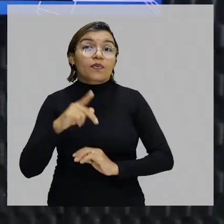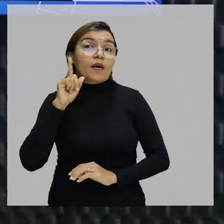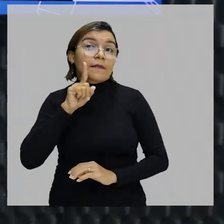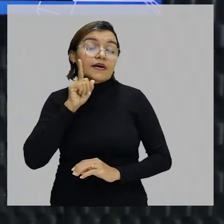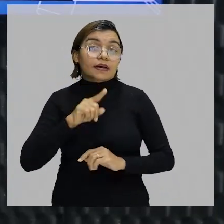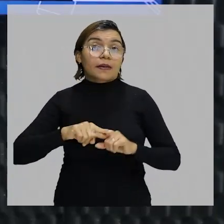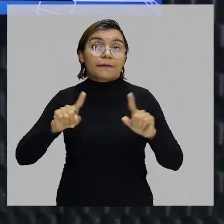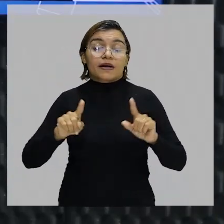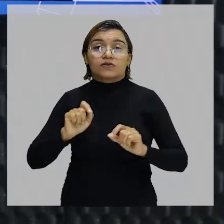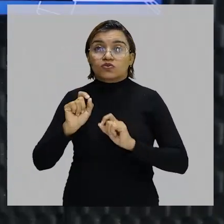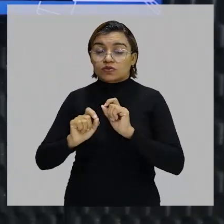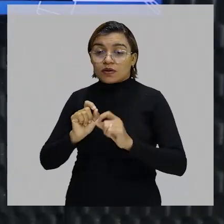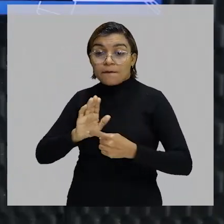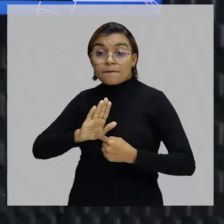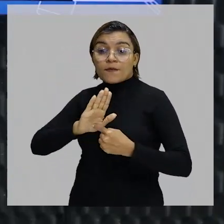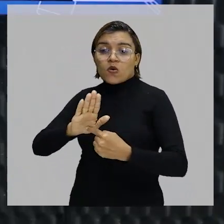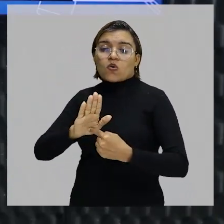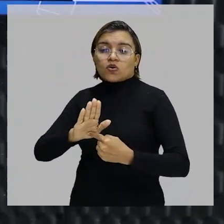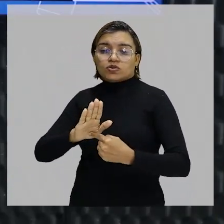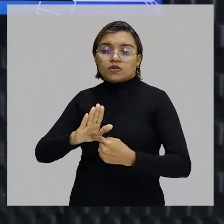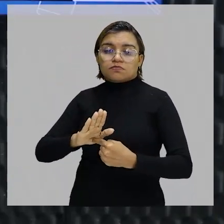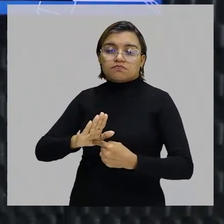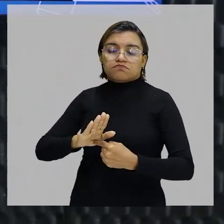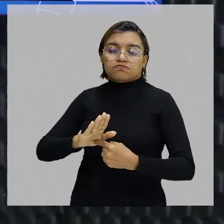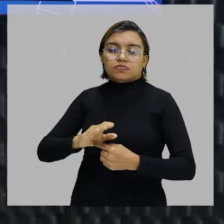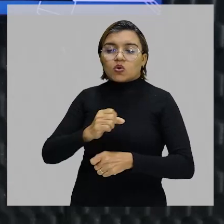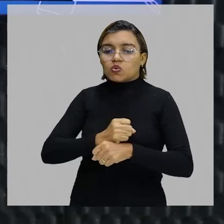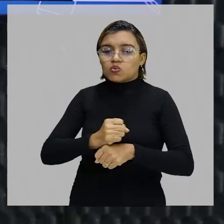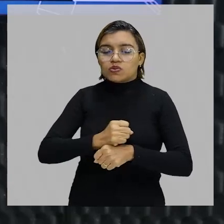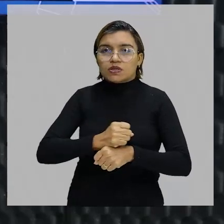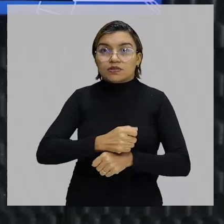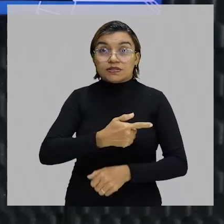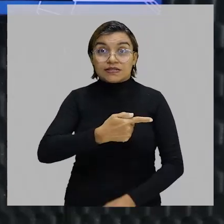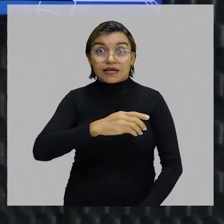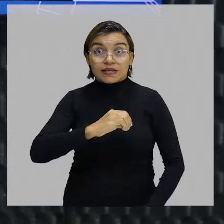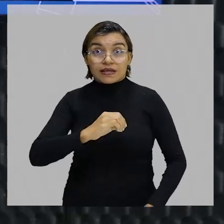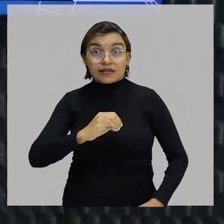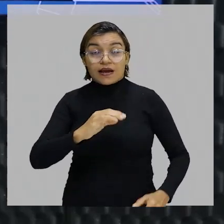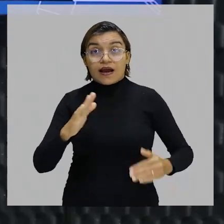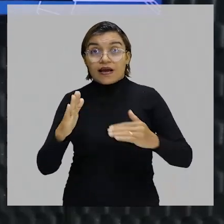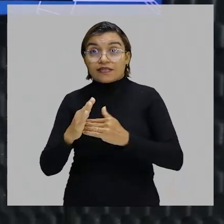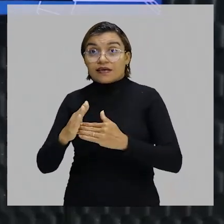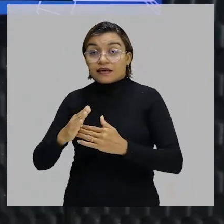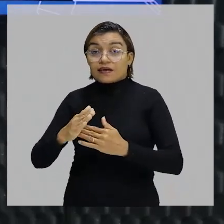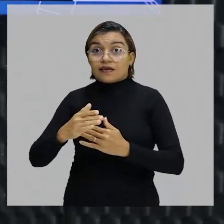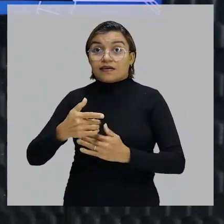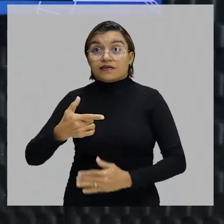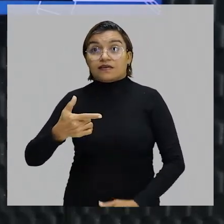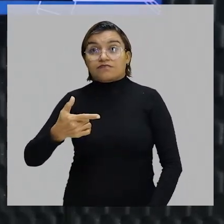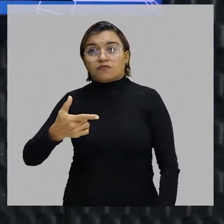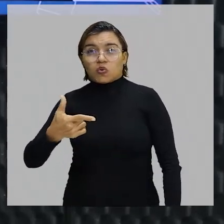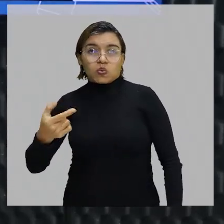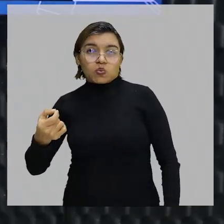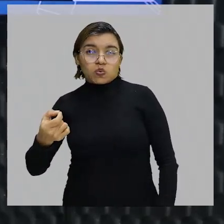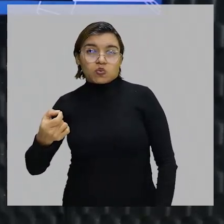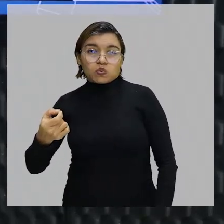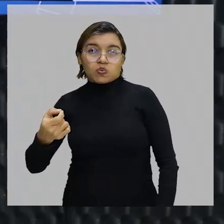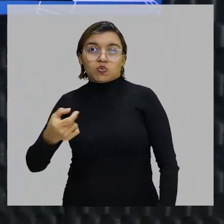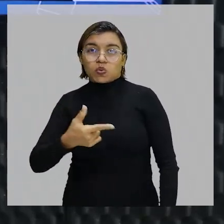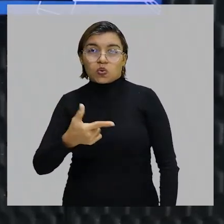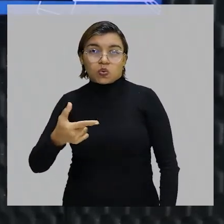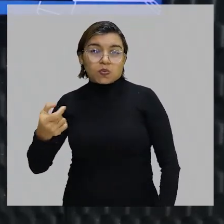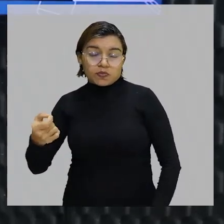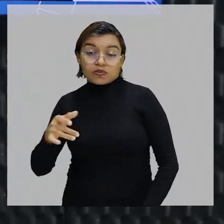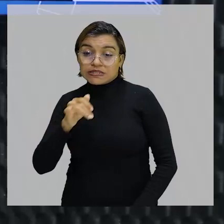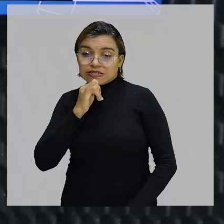isso aqui mostra, principalmente dos anos 70 até os anos 90, os anos 2000, como os Estados Unidos ainda manda. As plataformas de